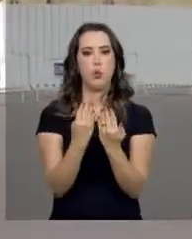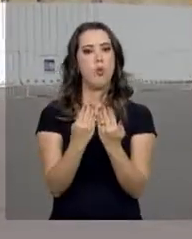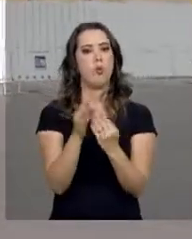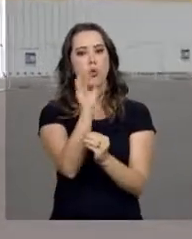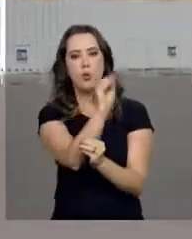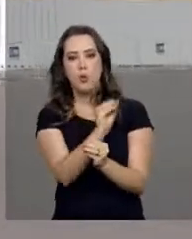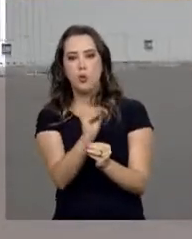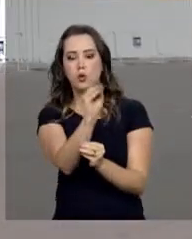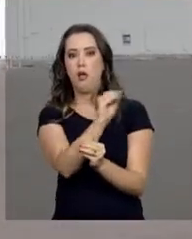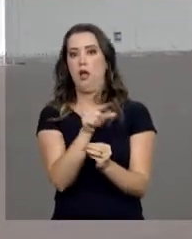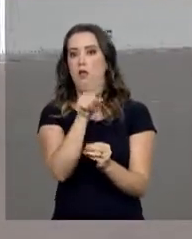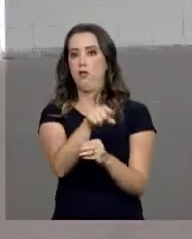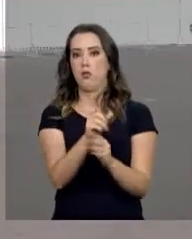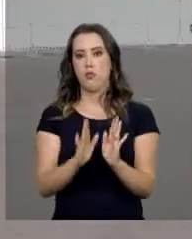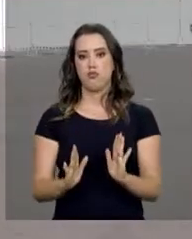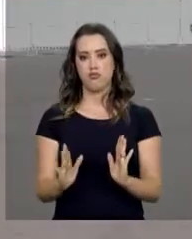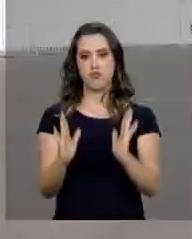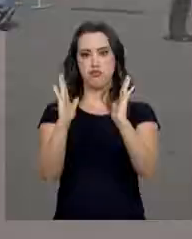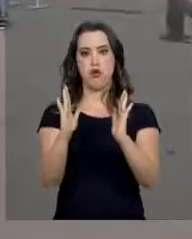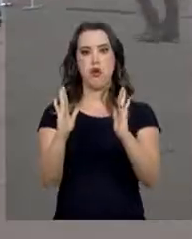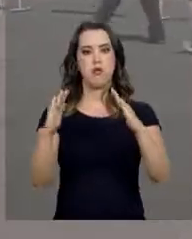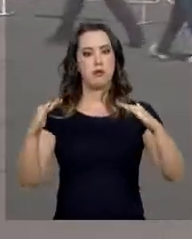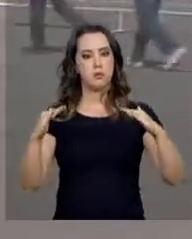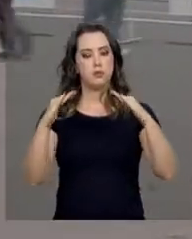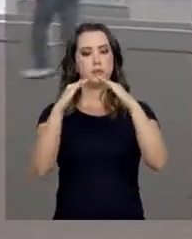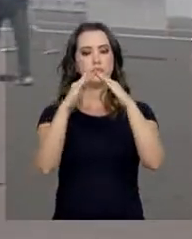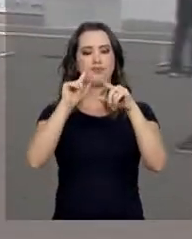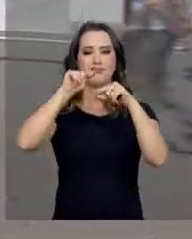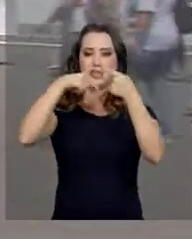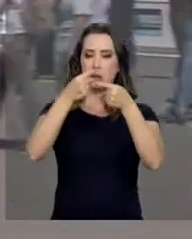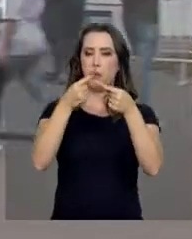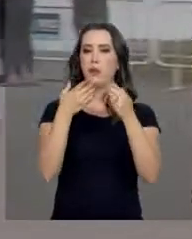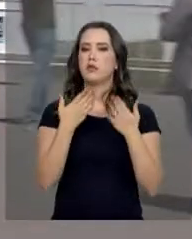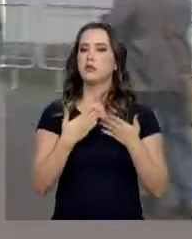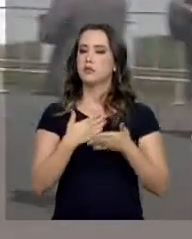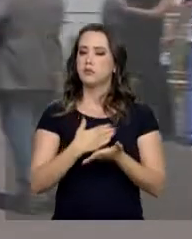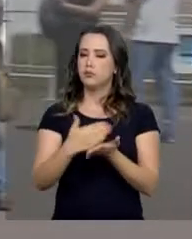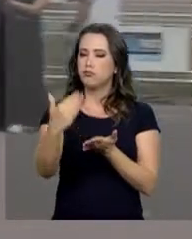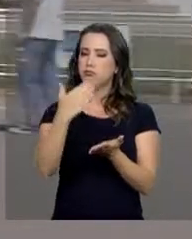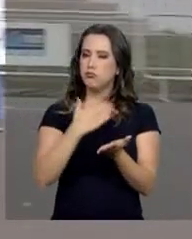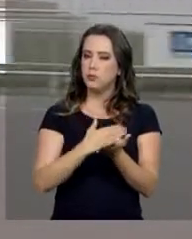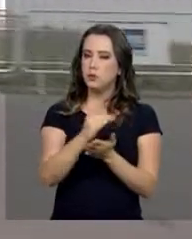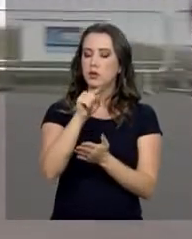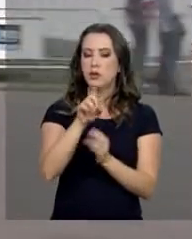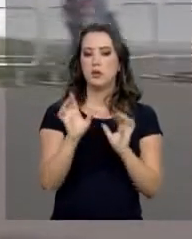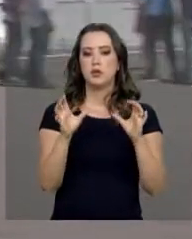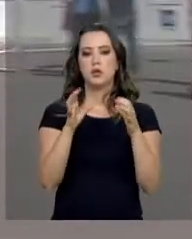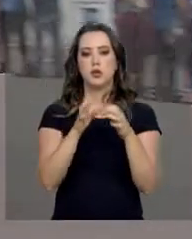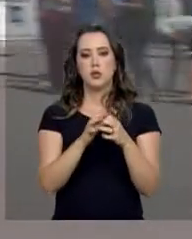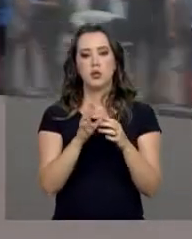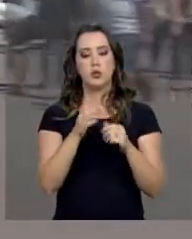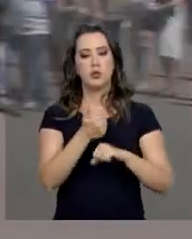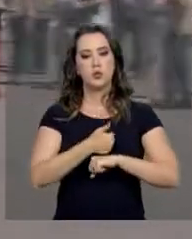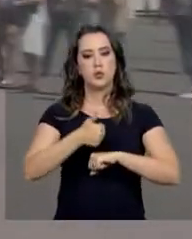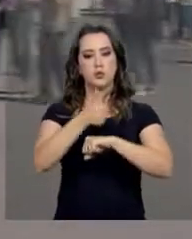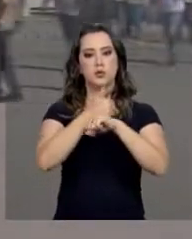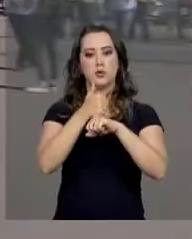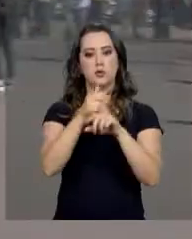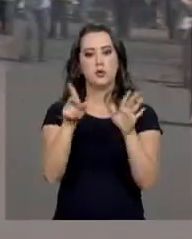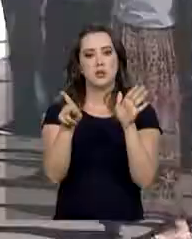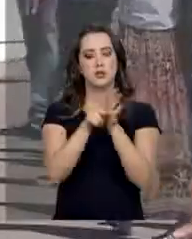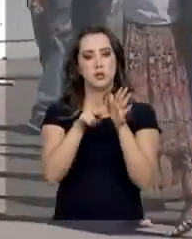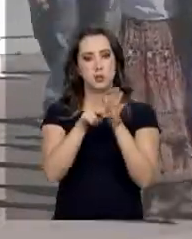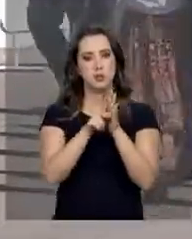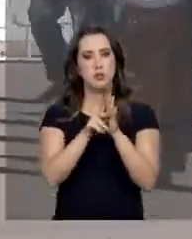reforço da estrutura e cobertura do prédio só depois dessa etapa emergencial é que equipes de especialistas e do museu